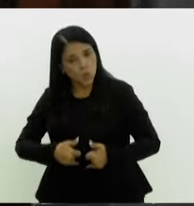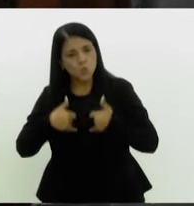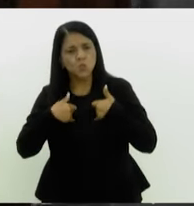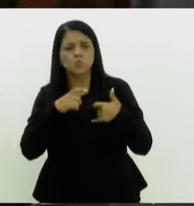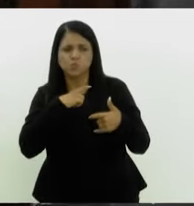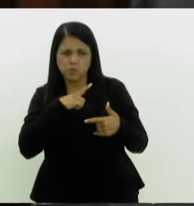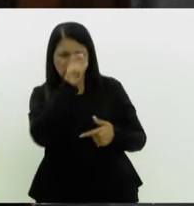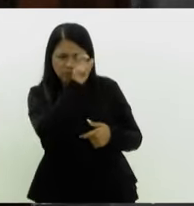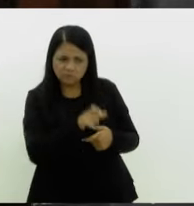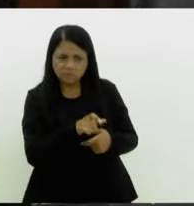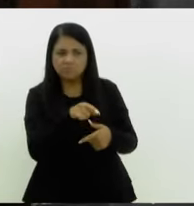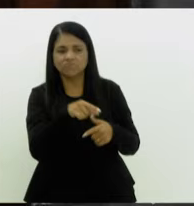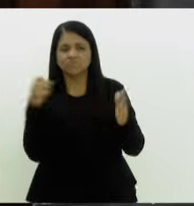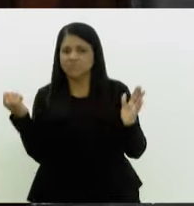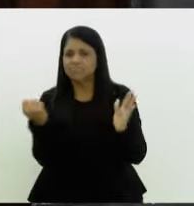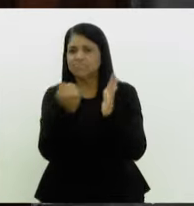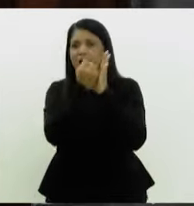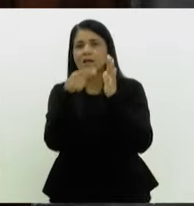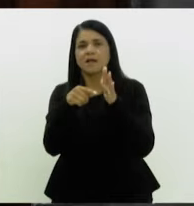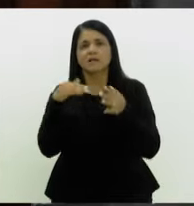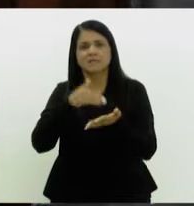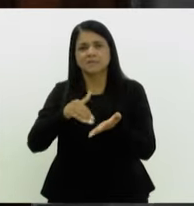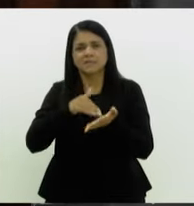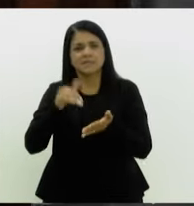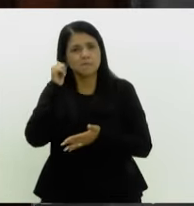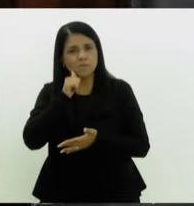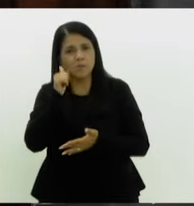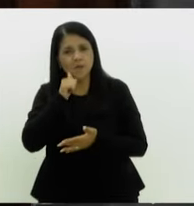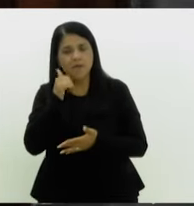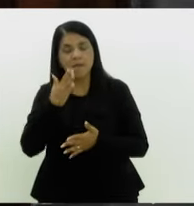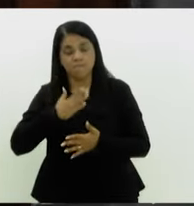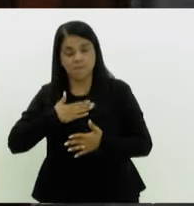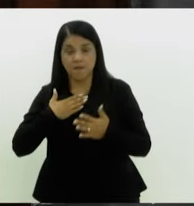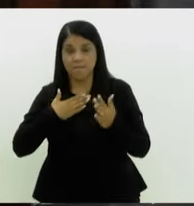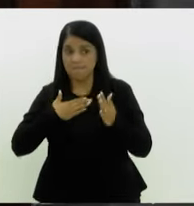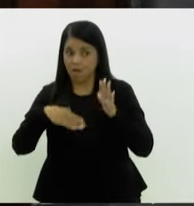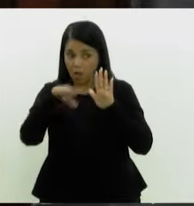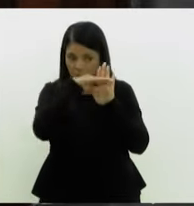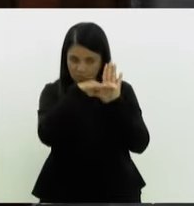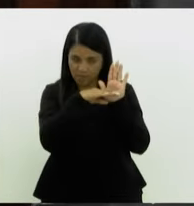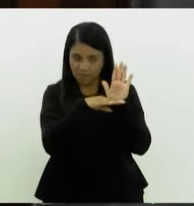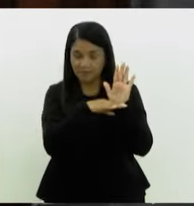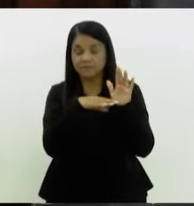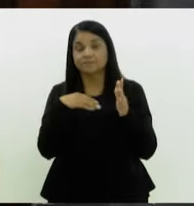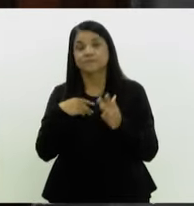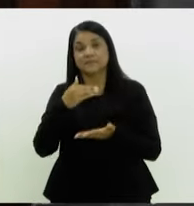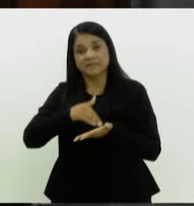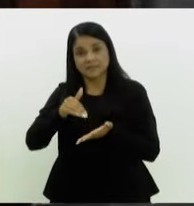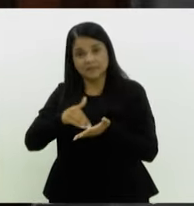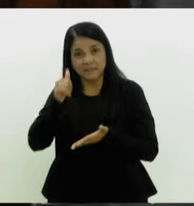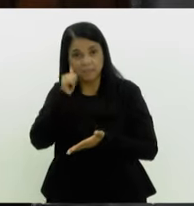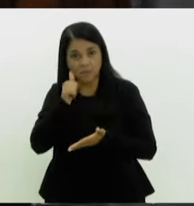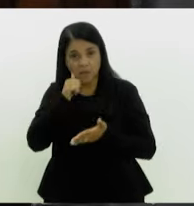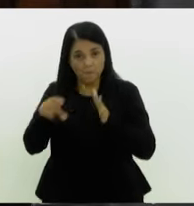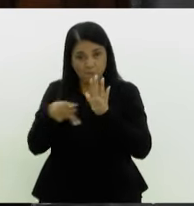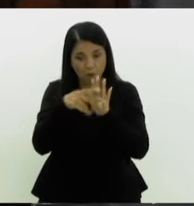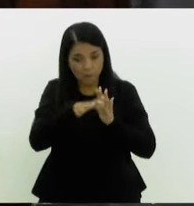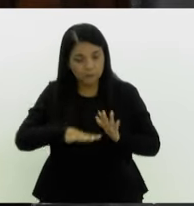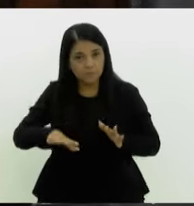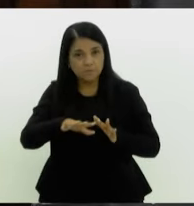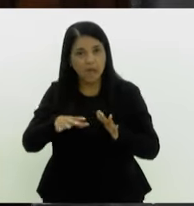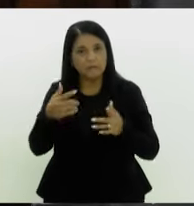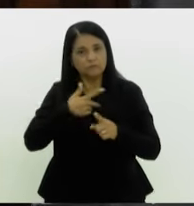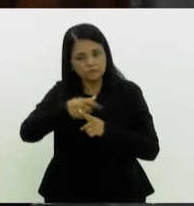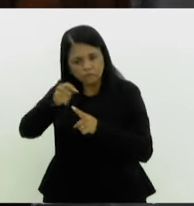e eu tenho orgulho hoje a secretaria da mulher eu já vou entrando na Minha pauta a secretaria da mulher é um espaço de muita